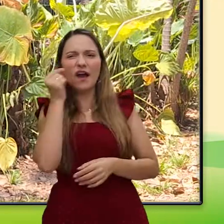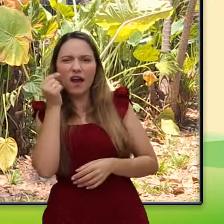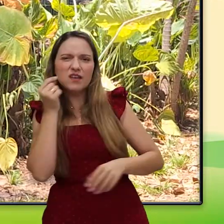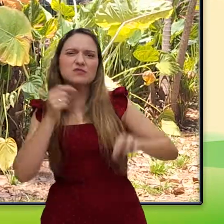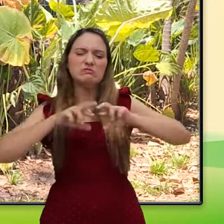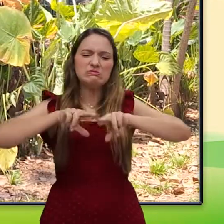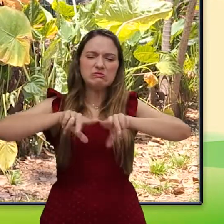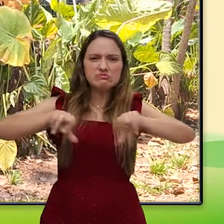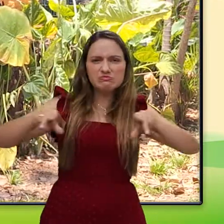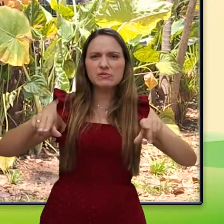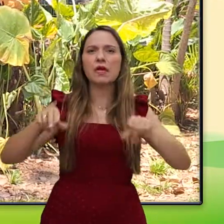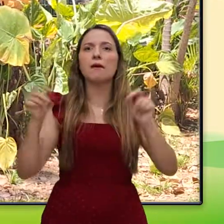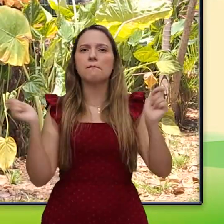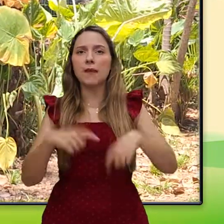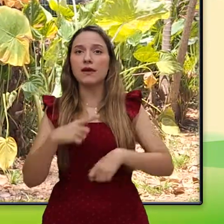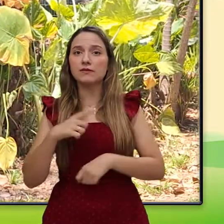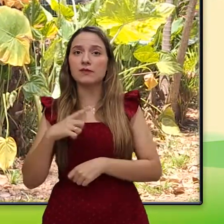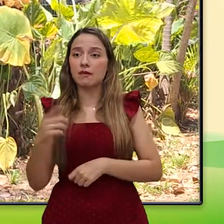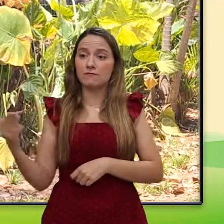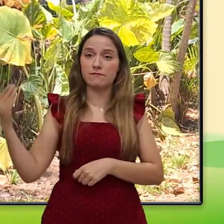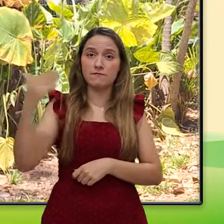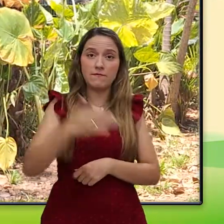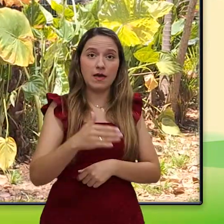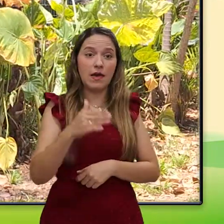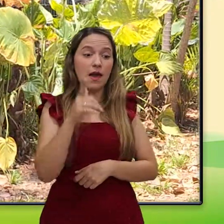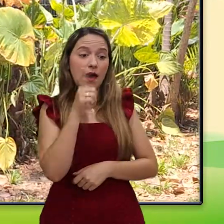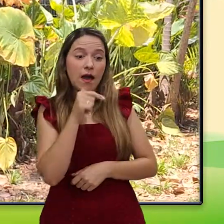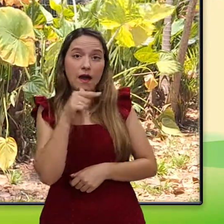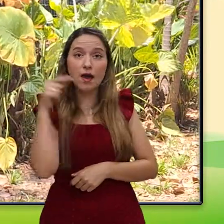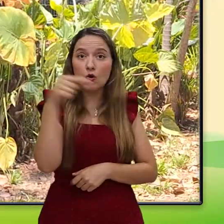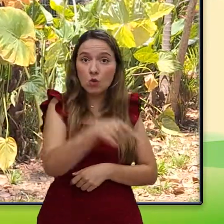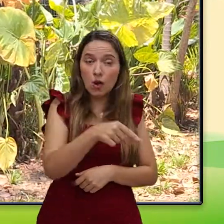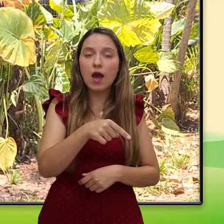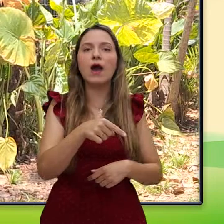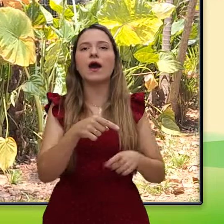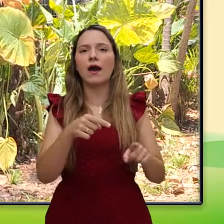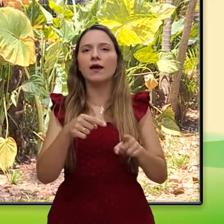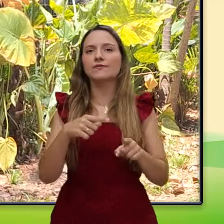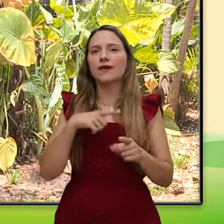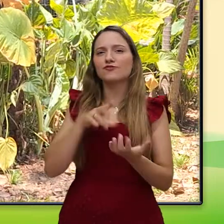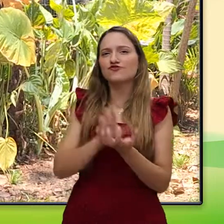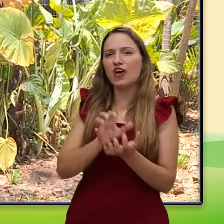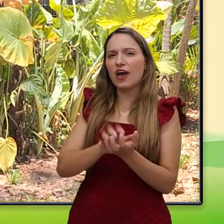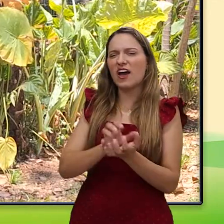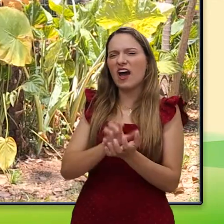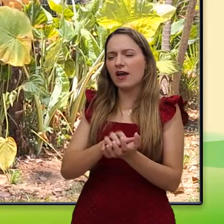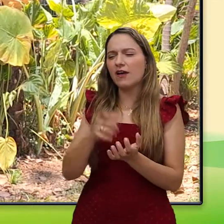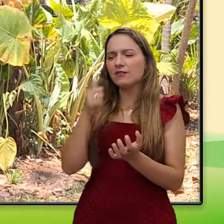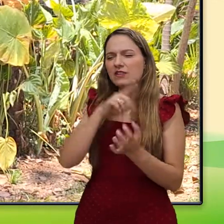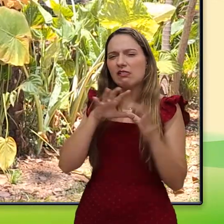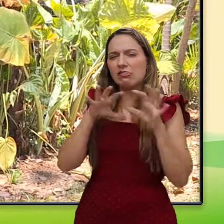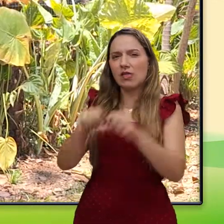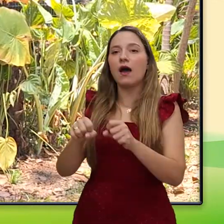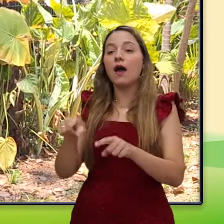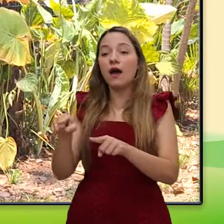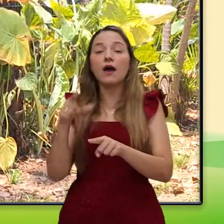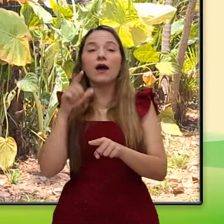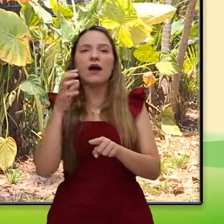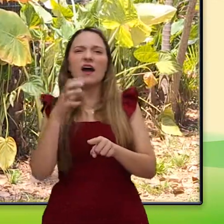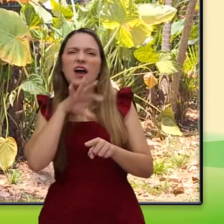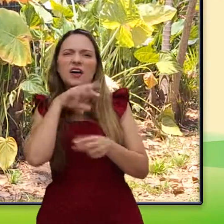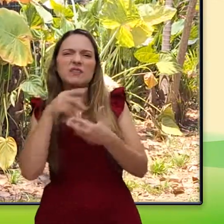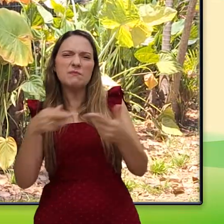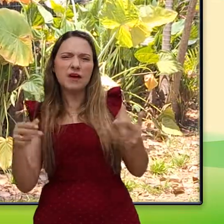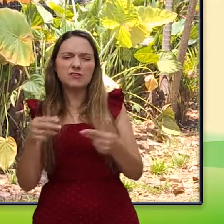ou um pequeno roedor, ou um pequeno mamífero, que vem para tomar água, né, geralmente aqueles jovens e mais espertos conseguem